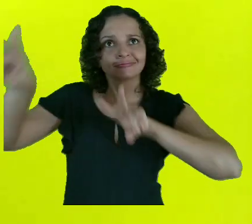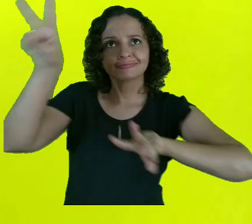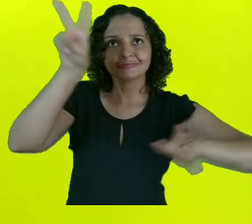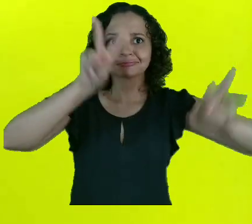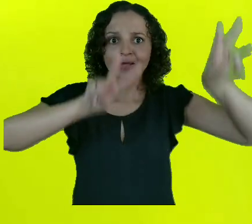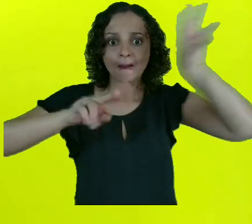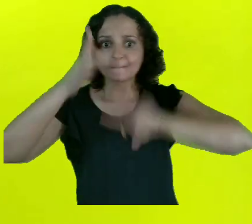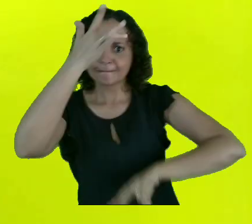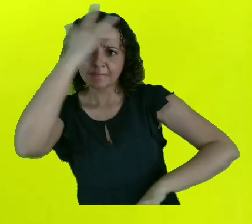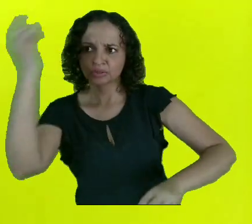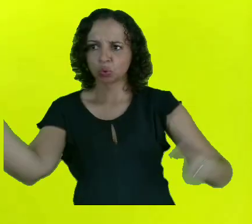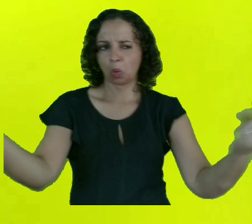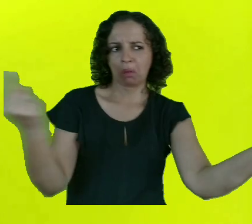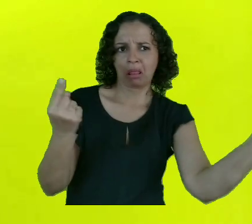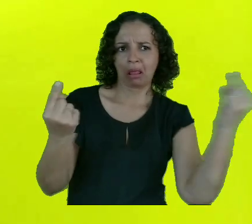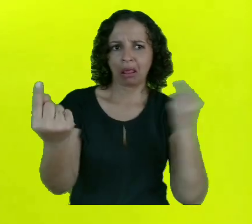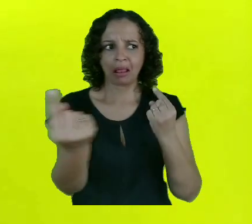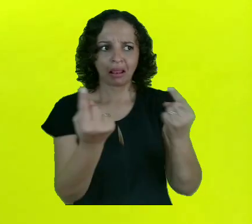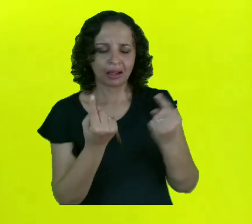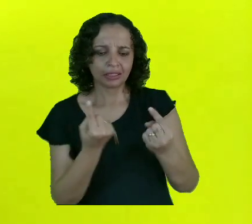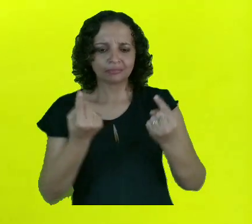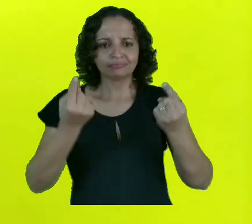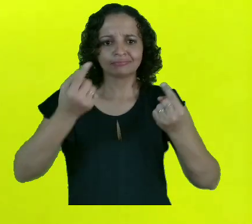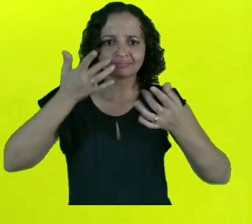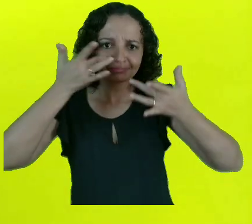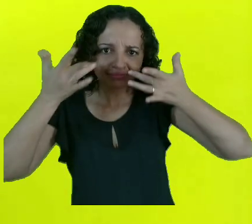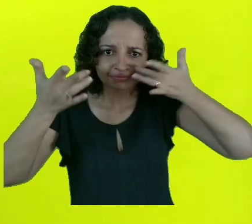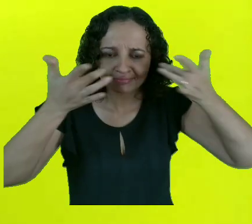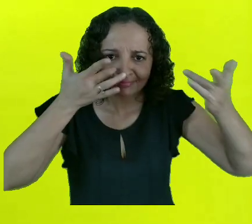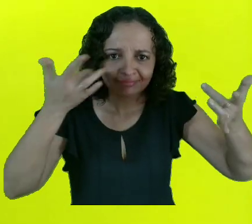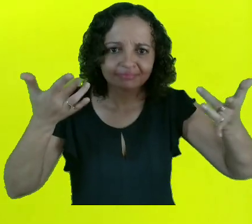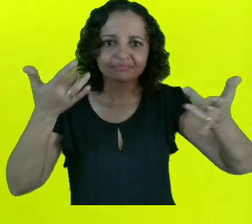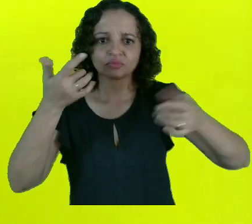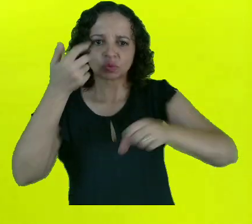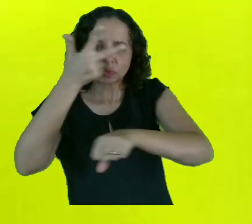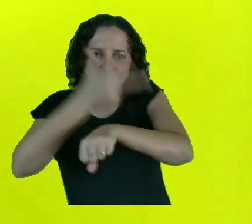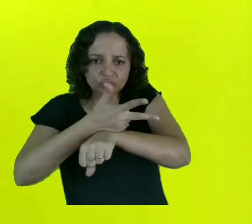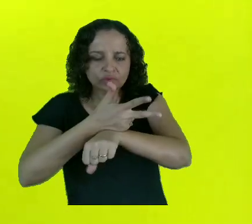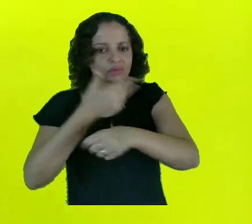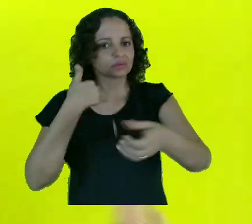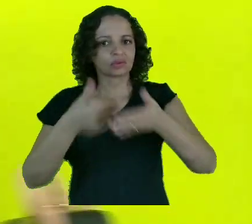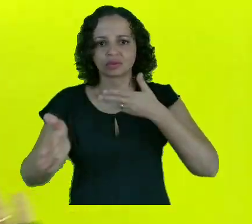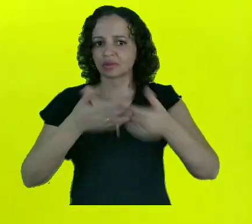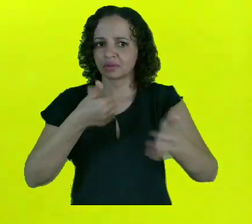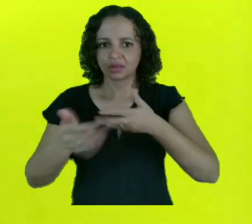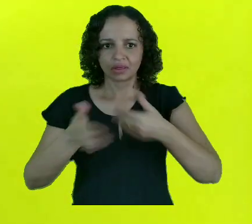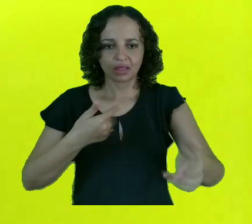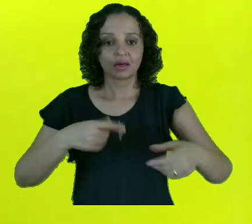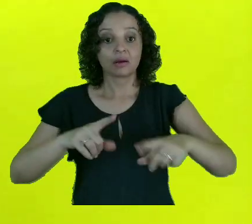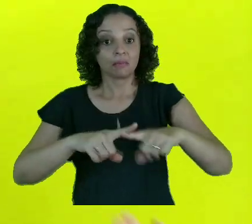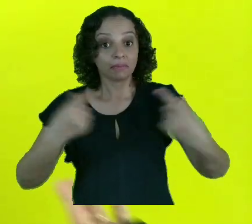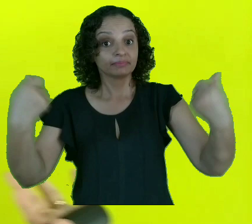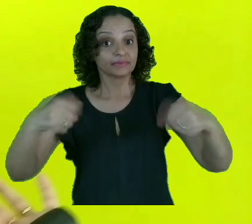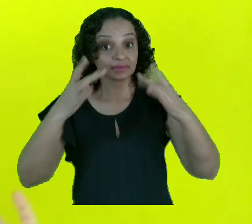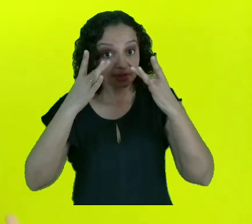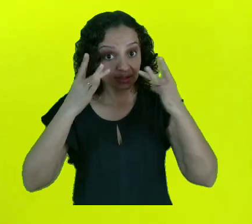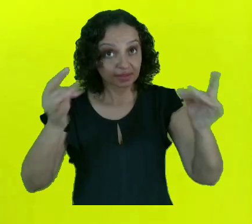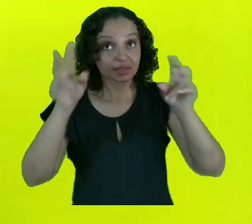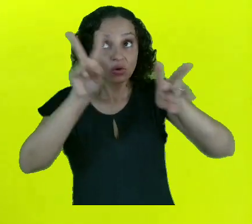com pessoas, recursos com vídeos, recursos com o que você tiver à mão, mas que privilegie a